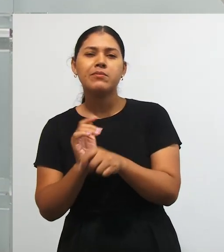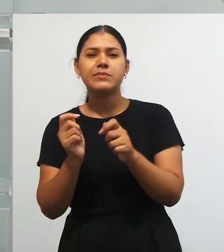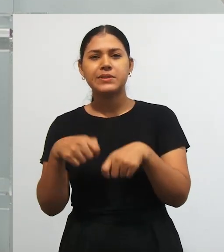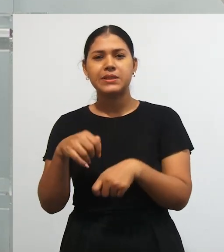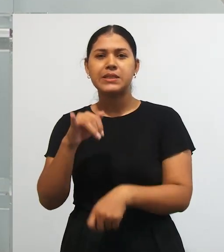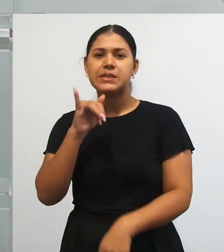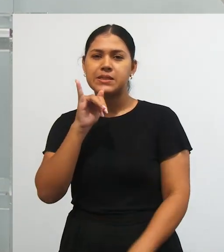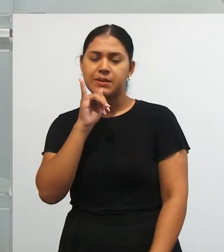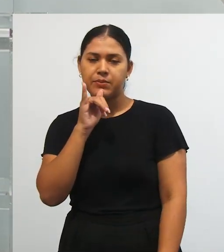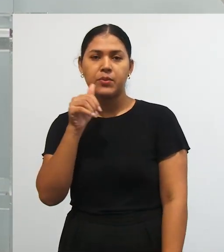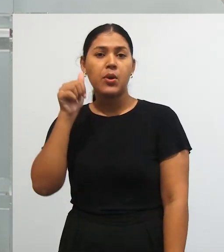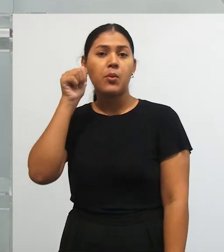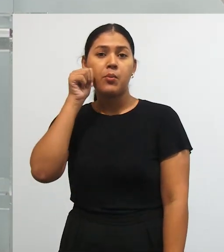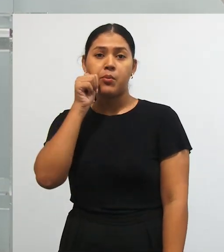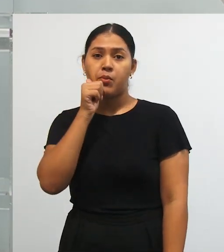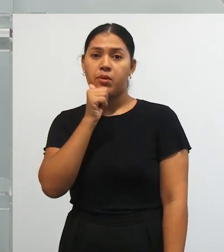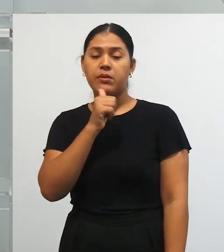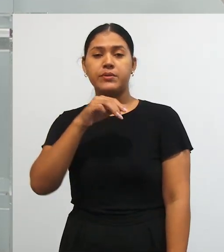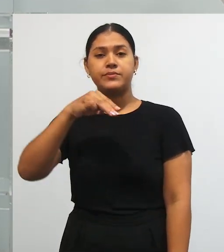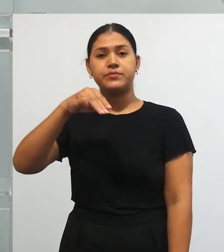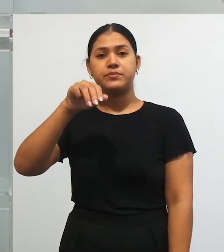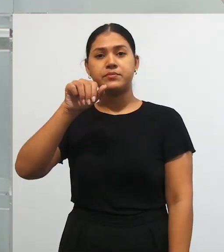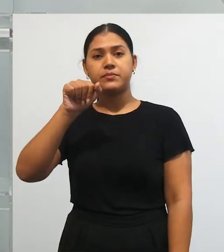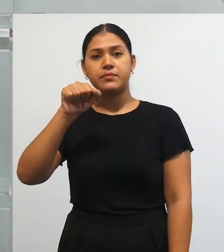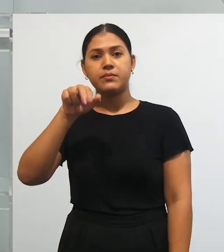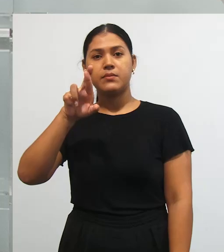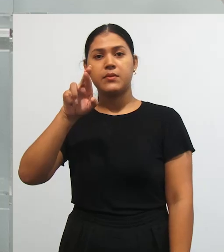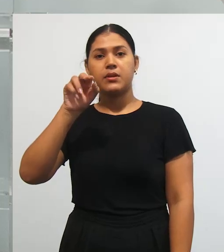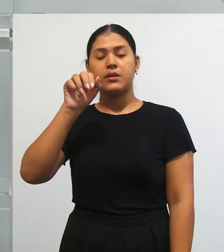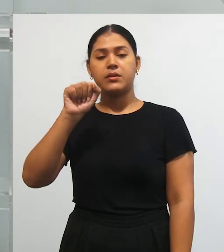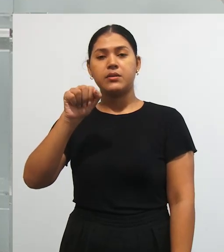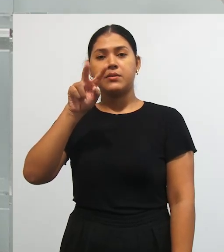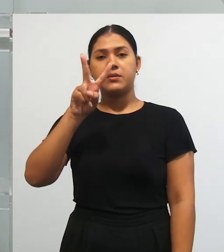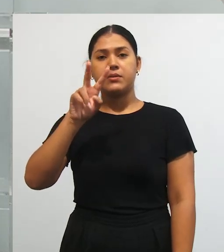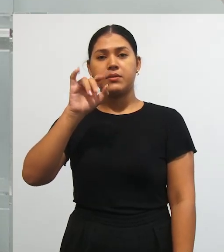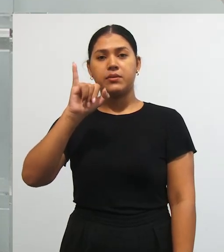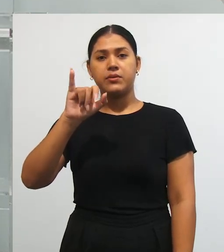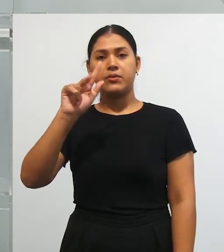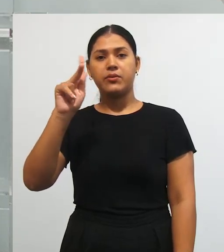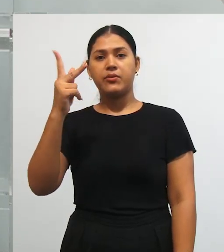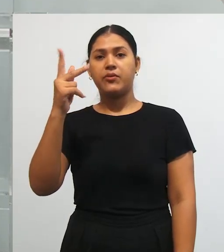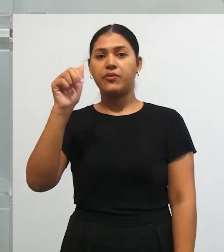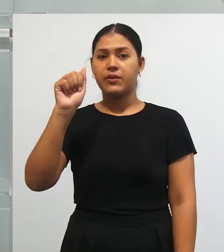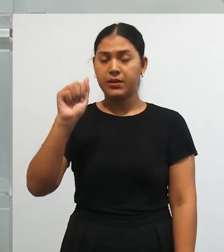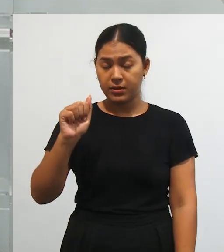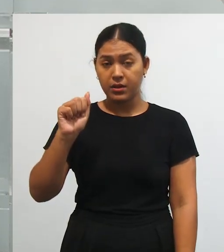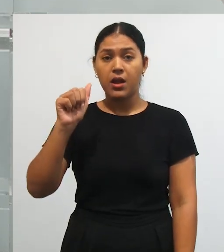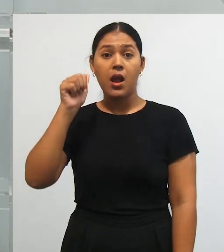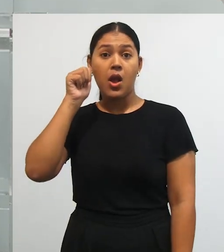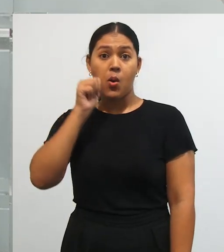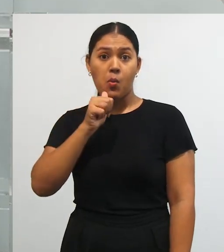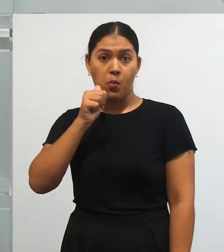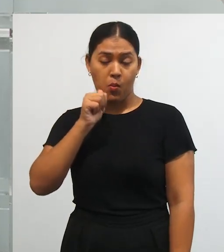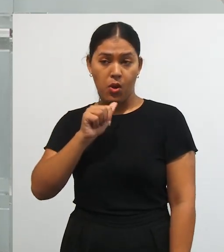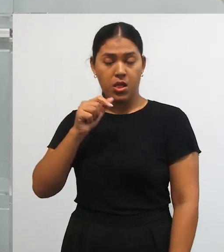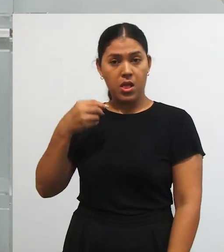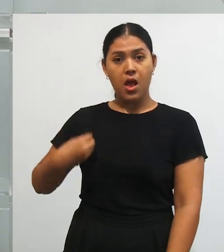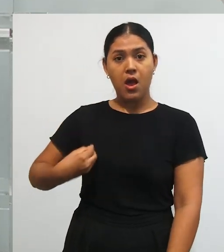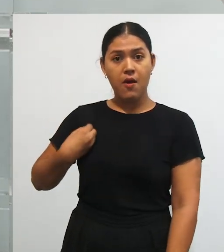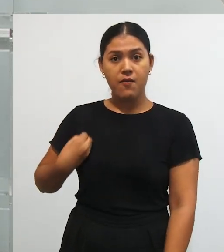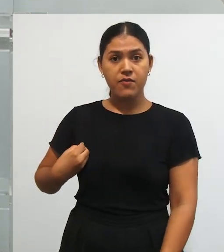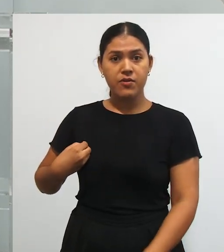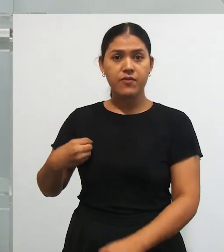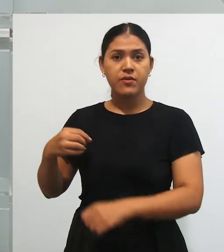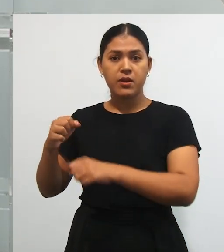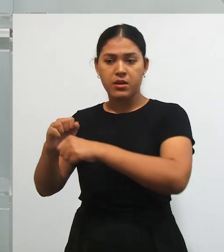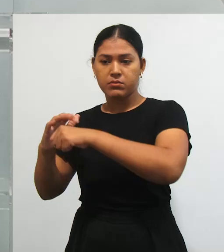elucidar, o filme da Mulher Maravilha. Ela tá lá, ela é só uma guerreira, né, inocente, lá na ilha das Amazonas. E